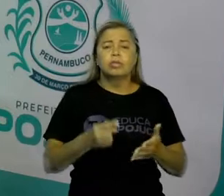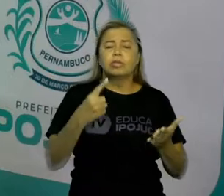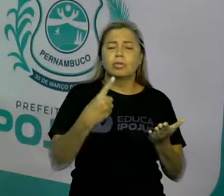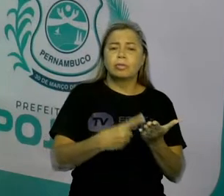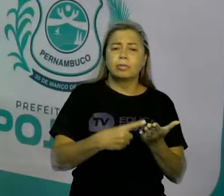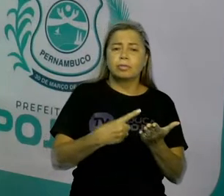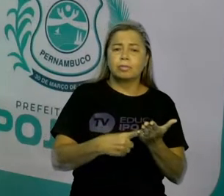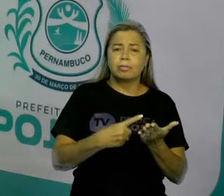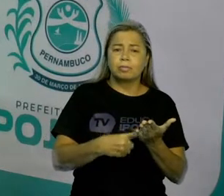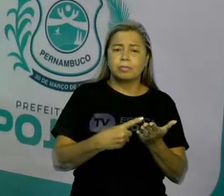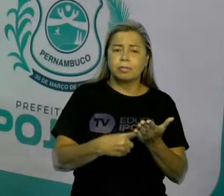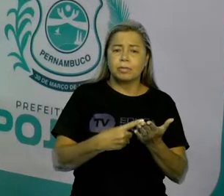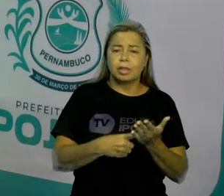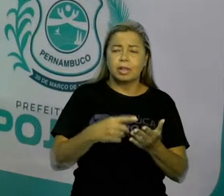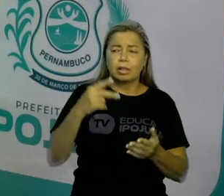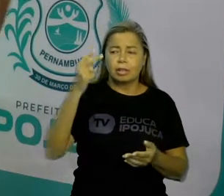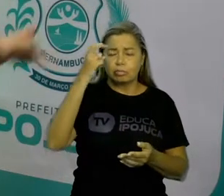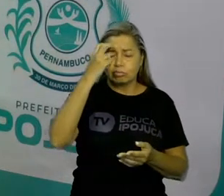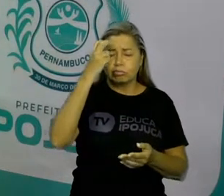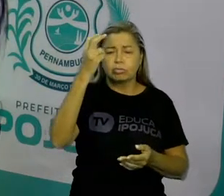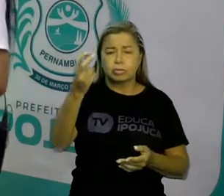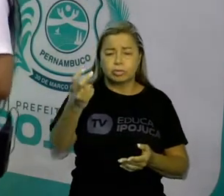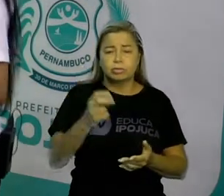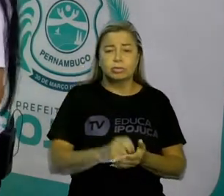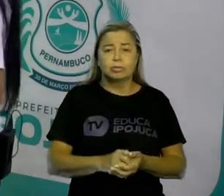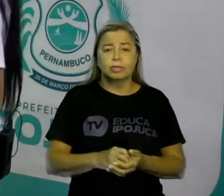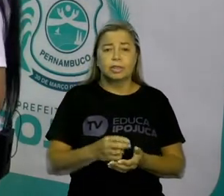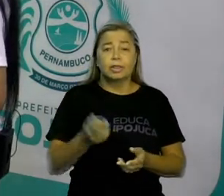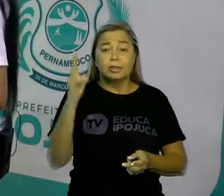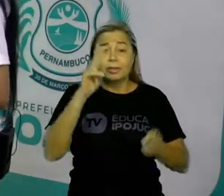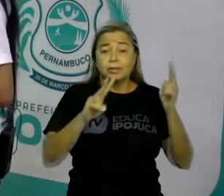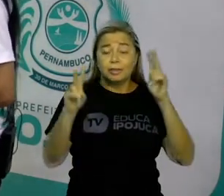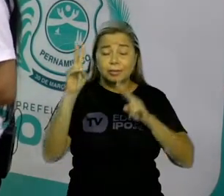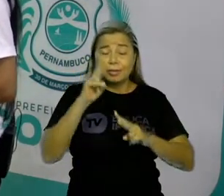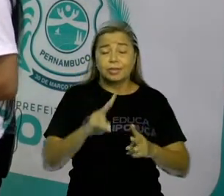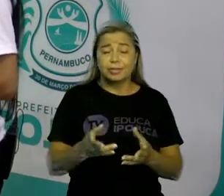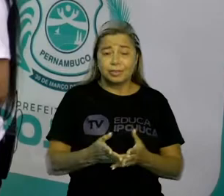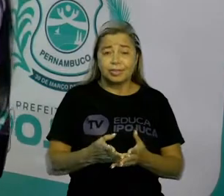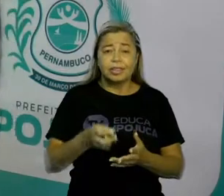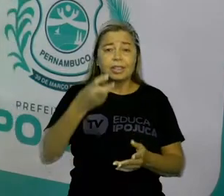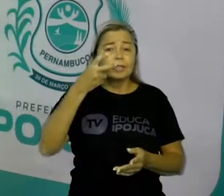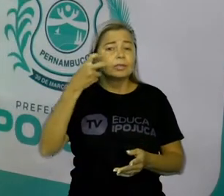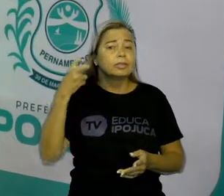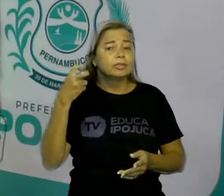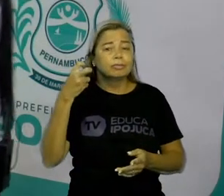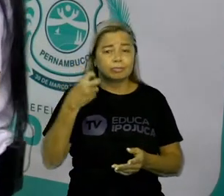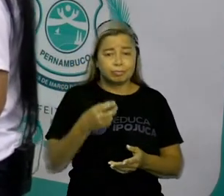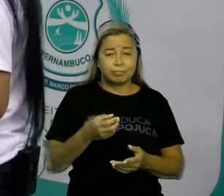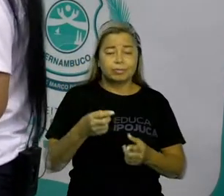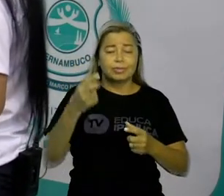cultura indígena deixou para a gente ao longo dessa história. Existe